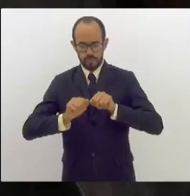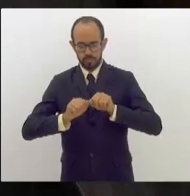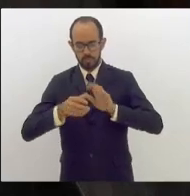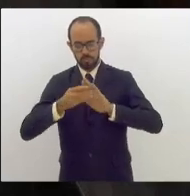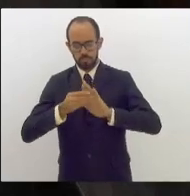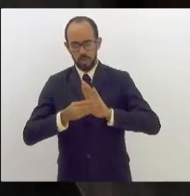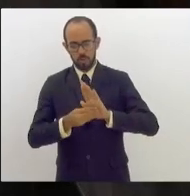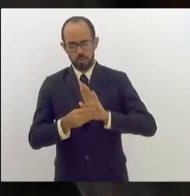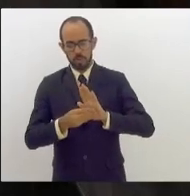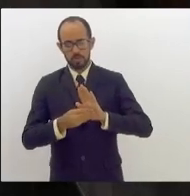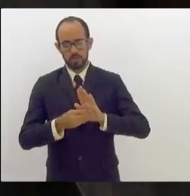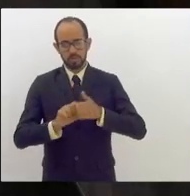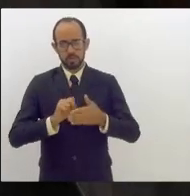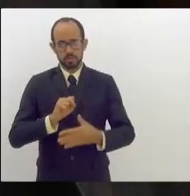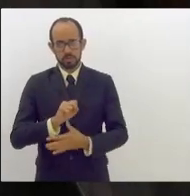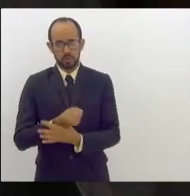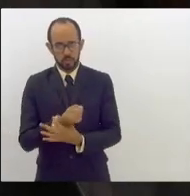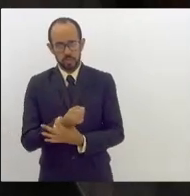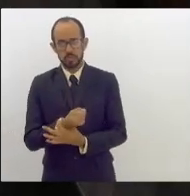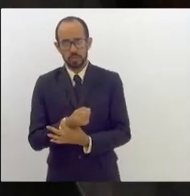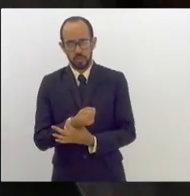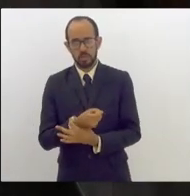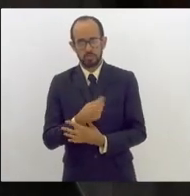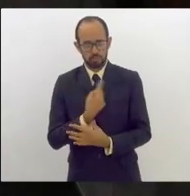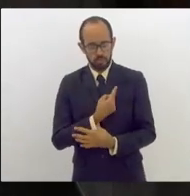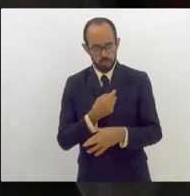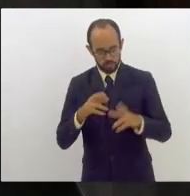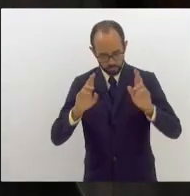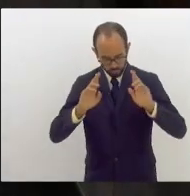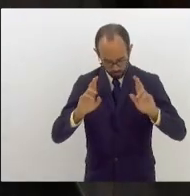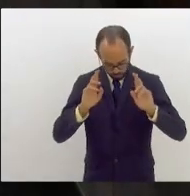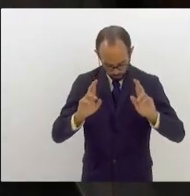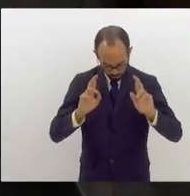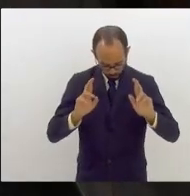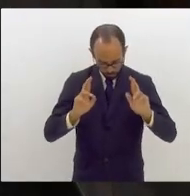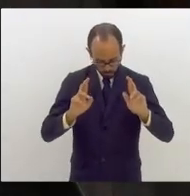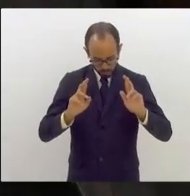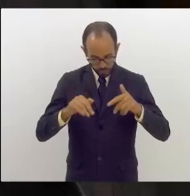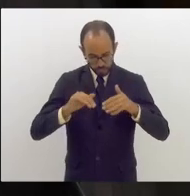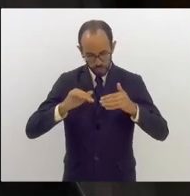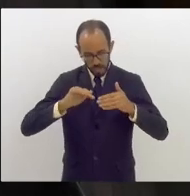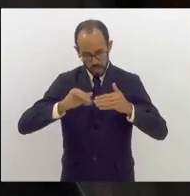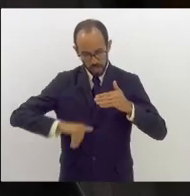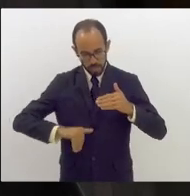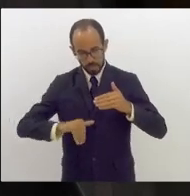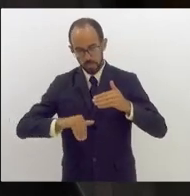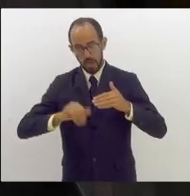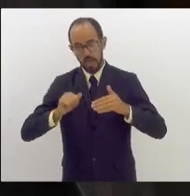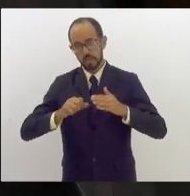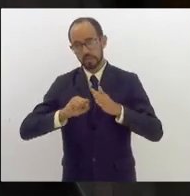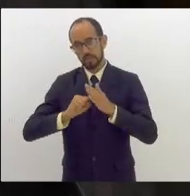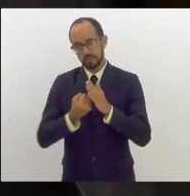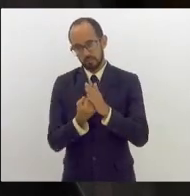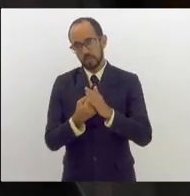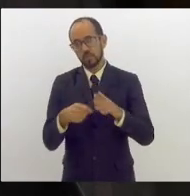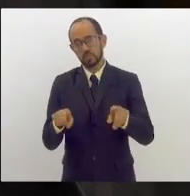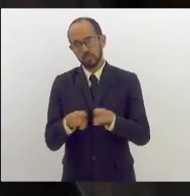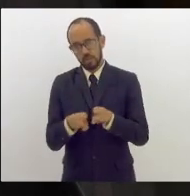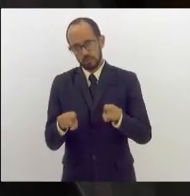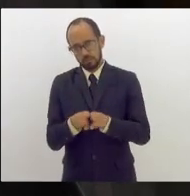eu quanto deputada Marta Rocha a gente espera que a ruptura desse veta quebra desse veto ela também